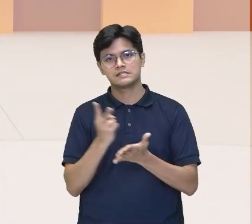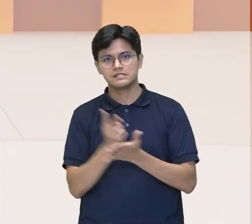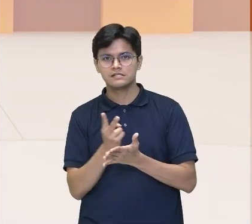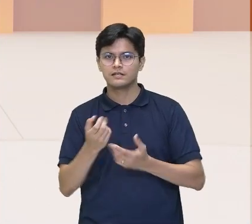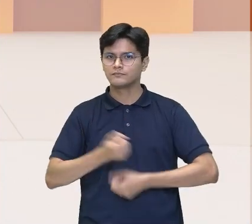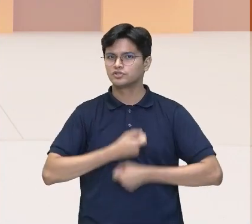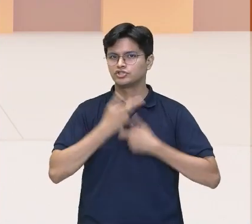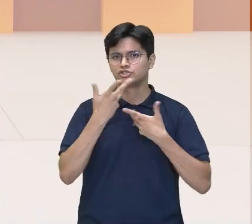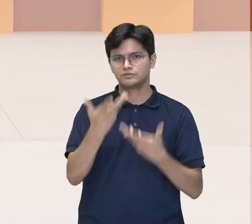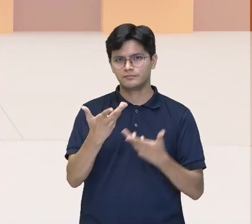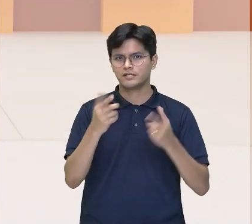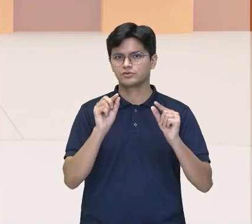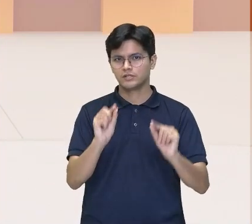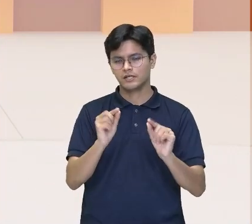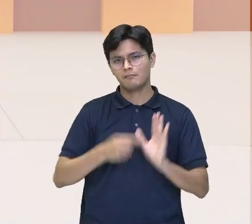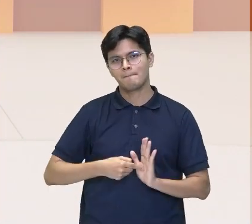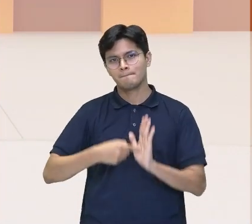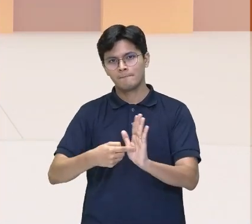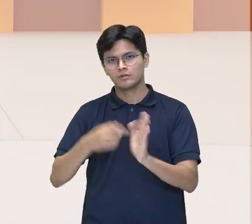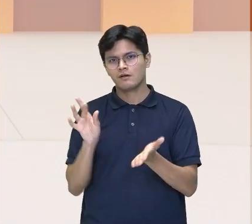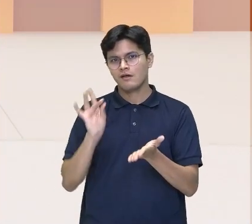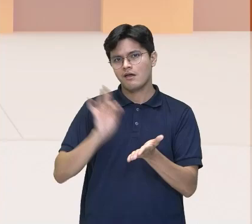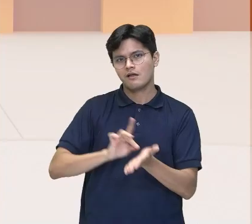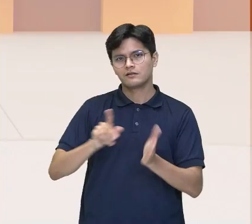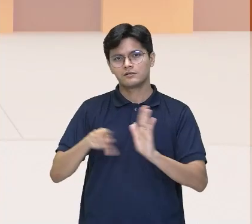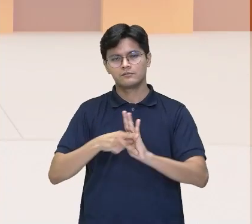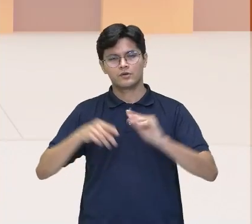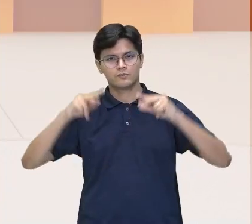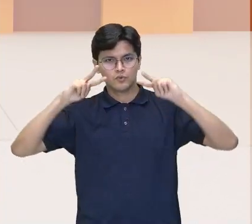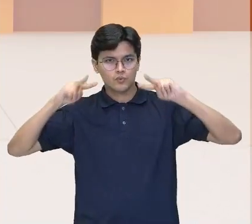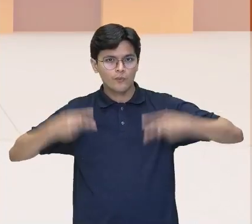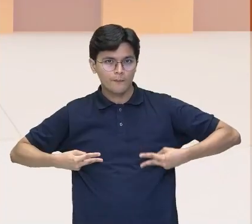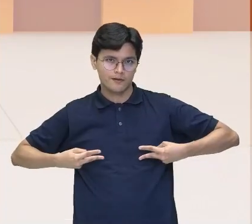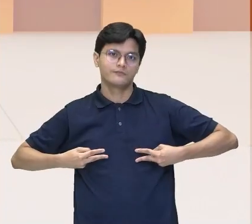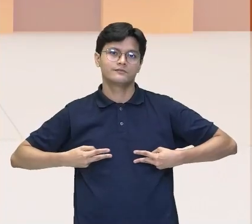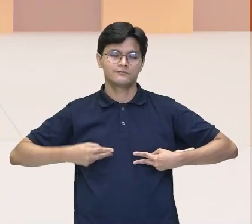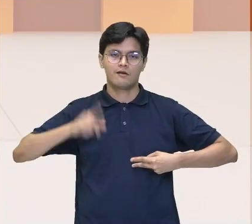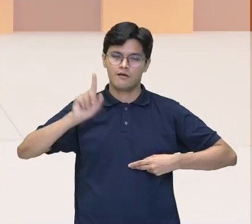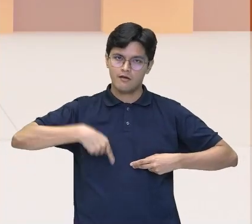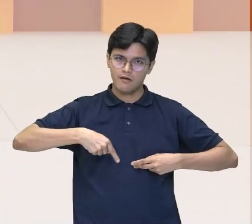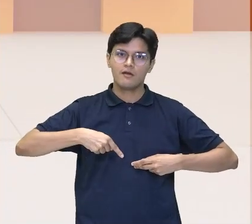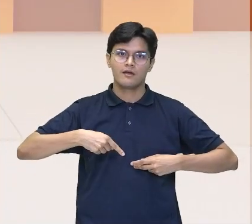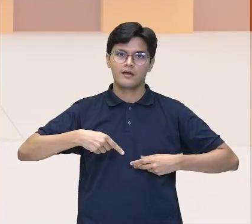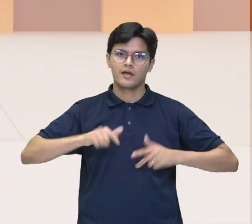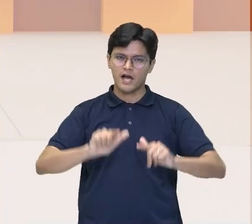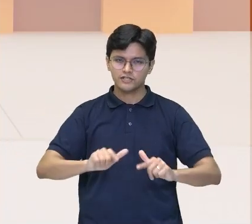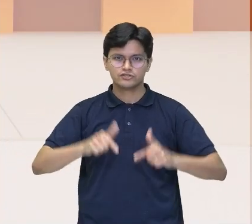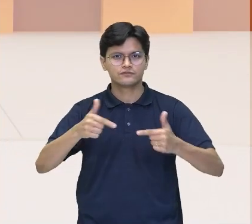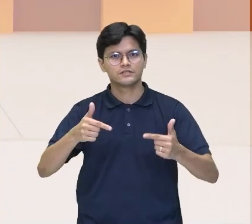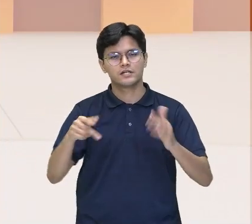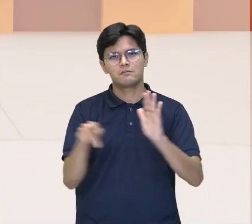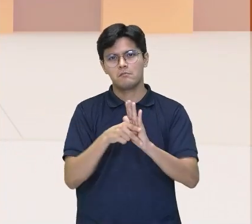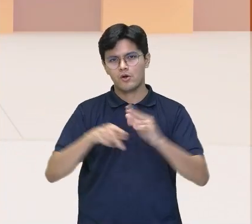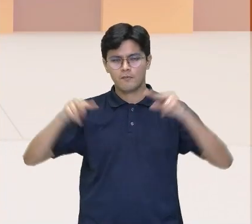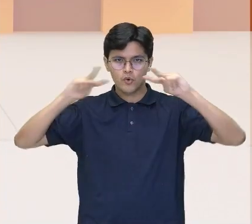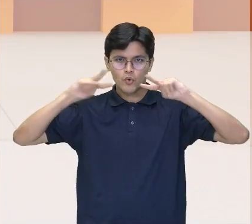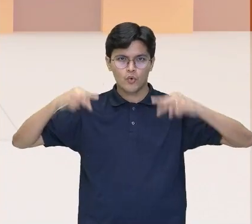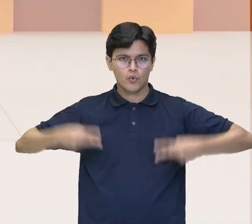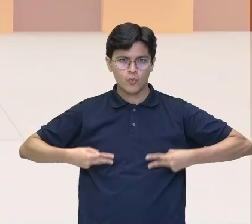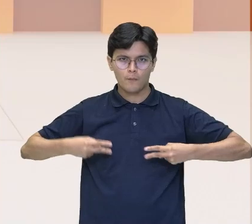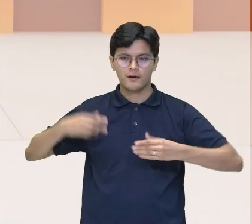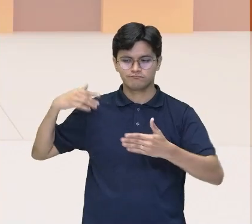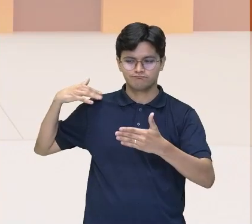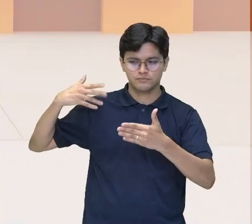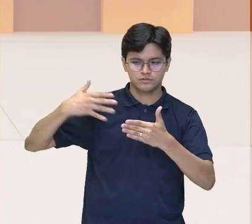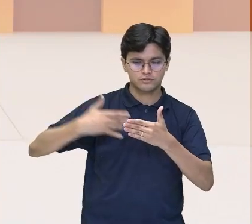a realidade dos seres humanos. É uma criatividade puramente humana que perpassa toda a